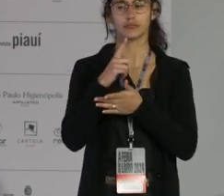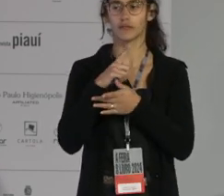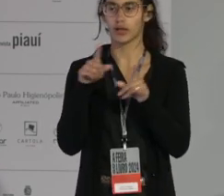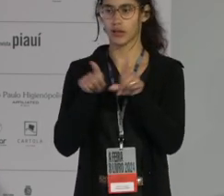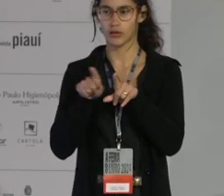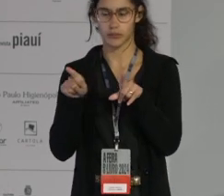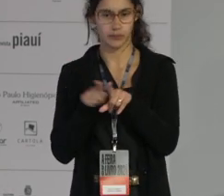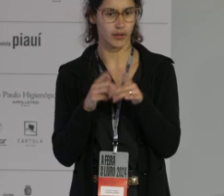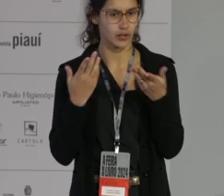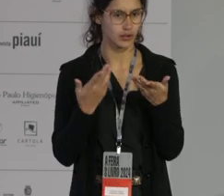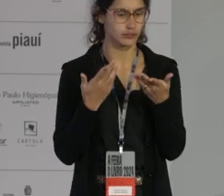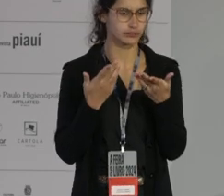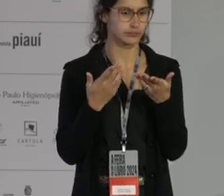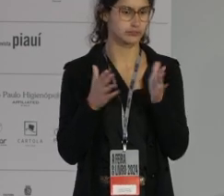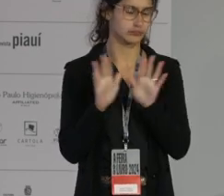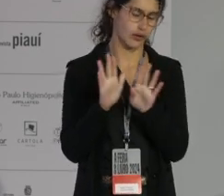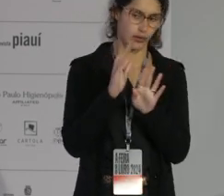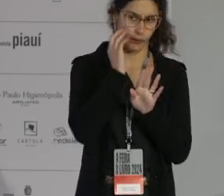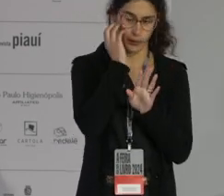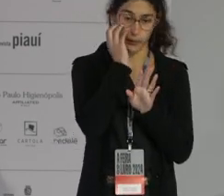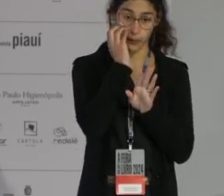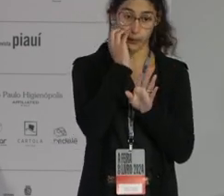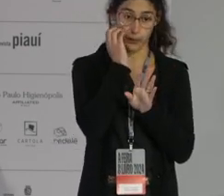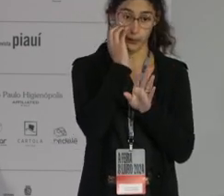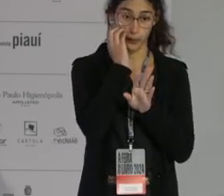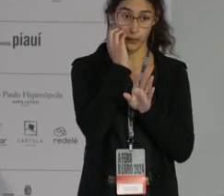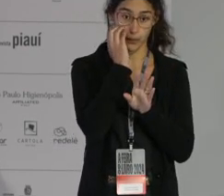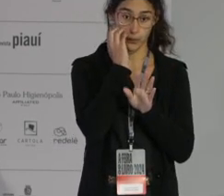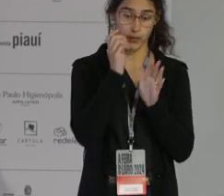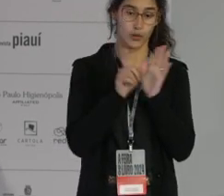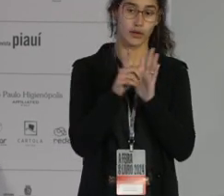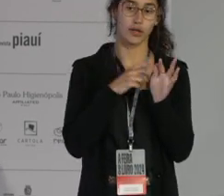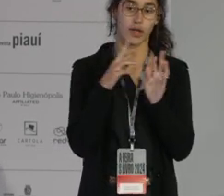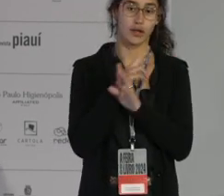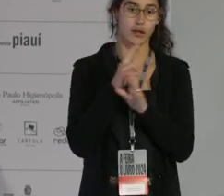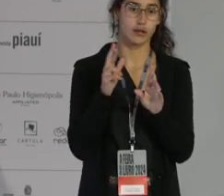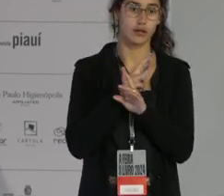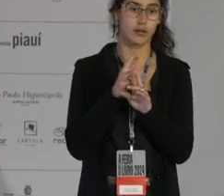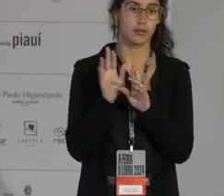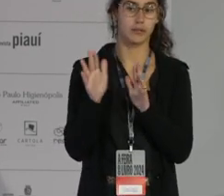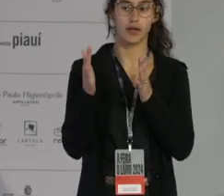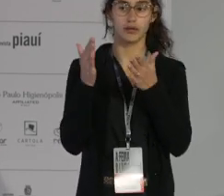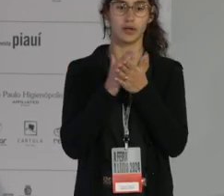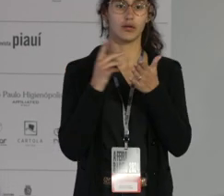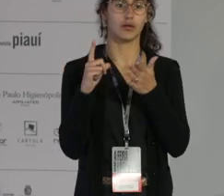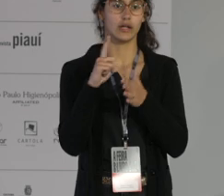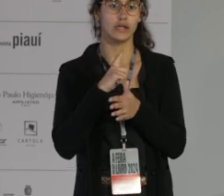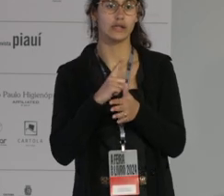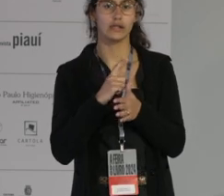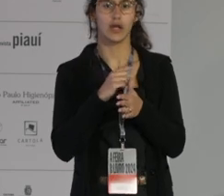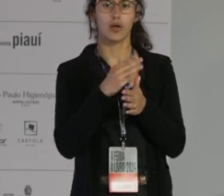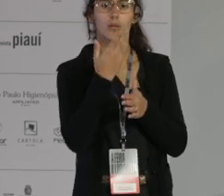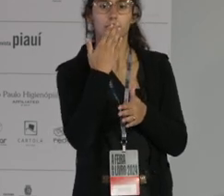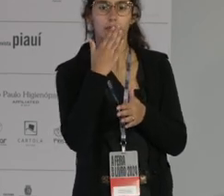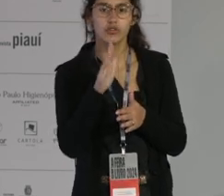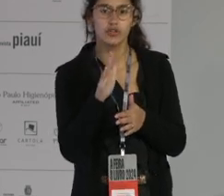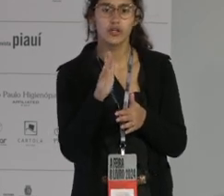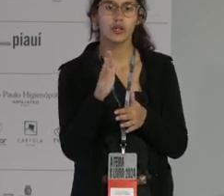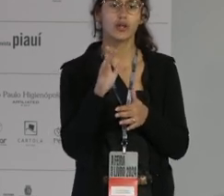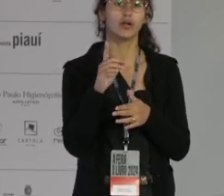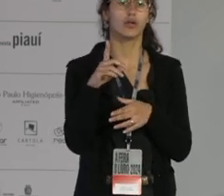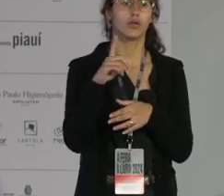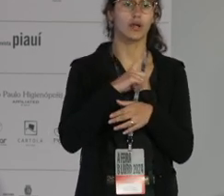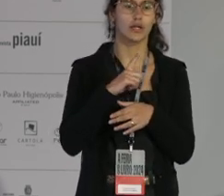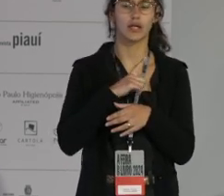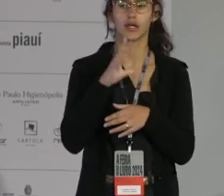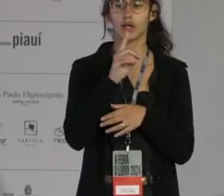também... Quer dizer, não, a pergunta tem a ver com isso, mas os livros têm essa exigência